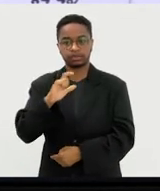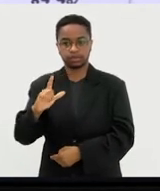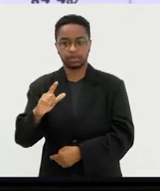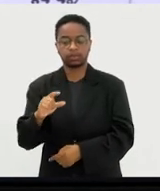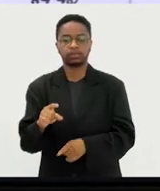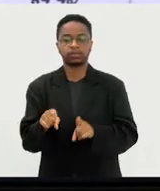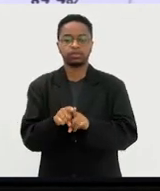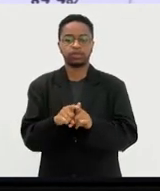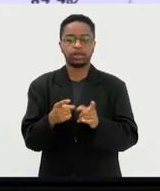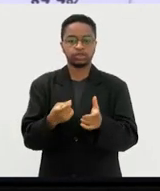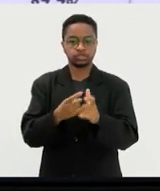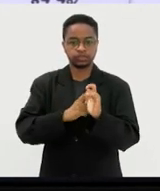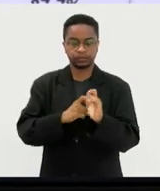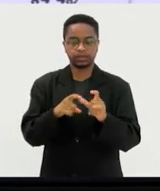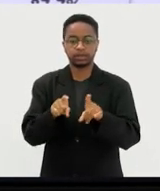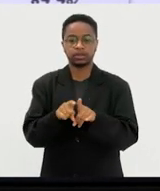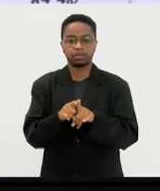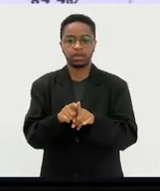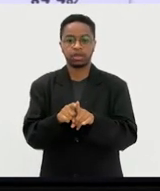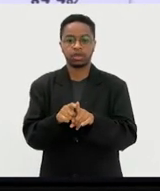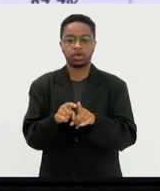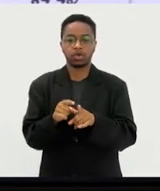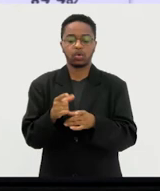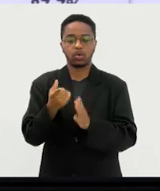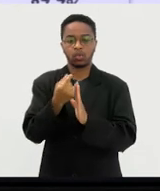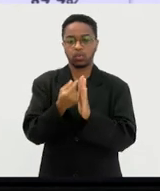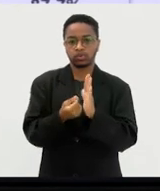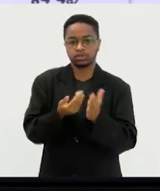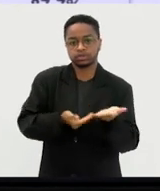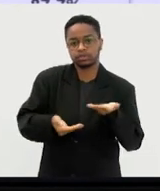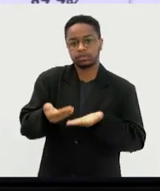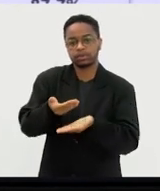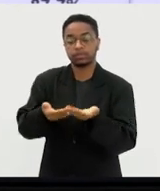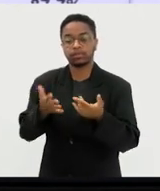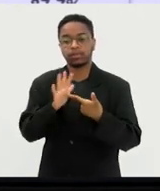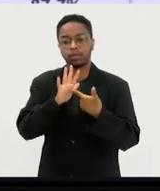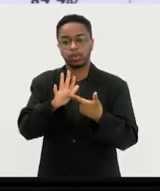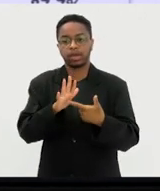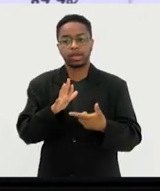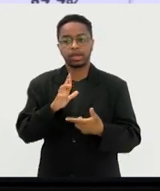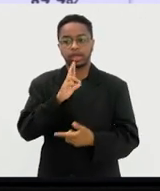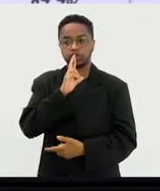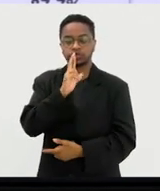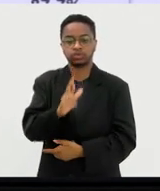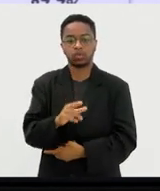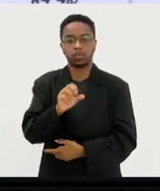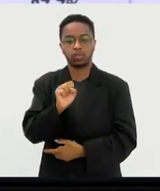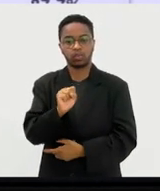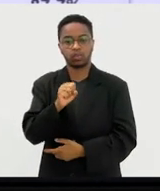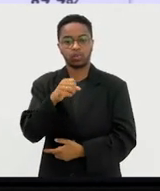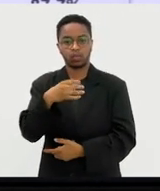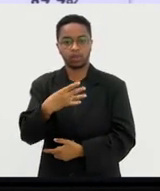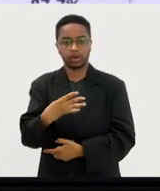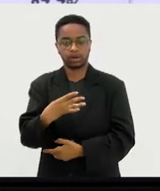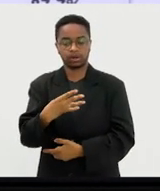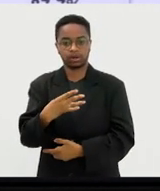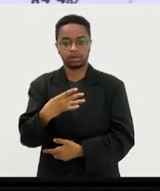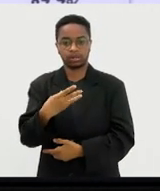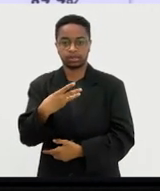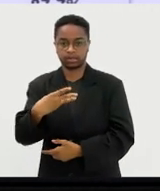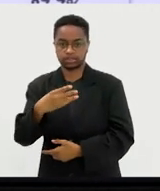dívida, e as intra-orçamentárias. É o que dá o nosso resultado aí, que a gente tem falado, de 843 milhões, para ser mais